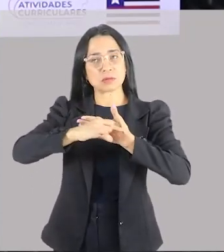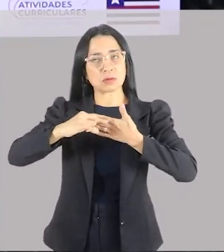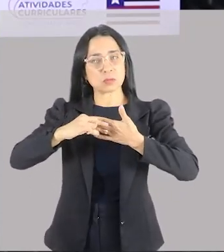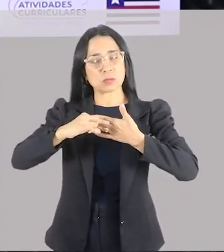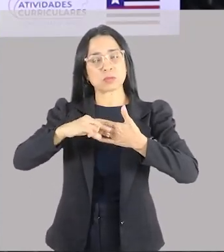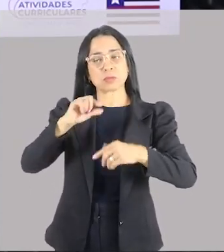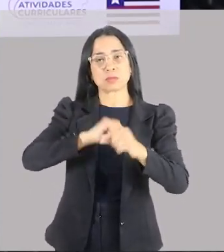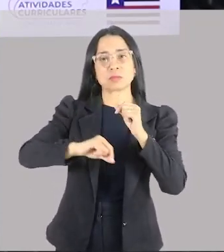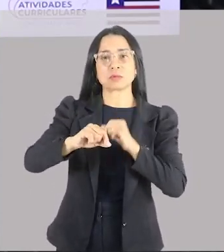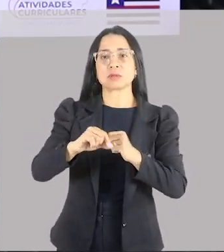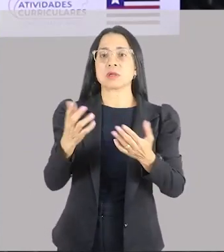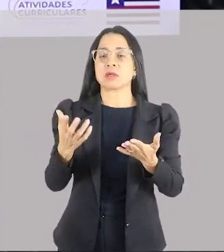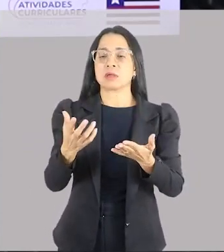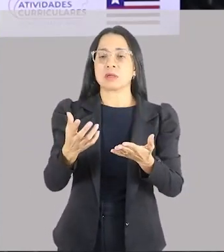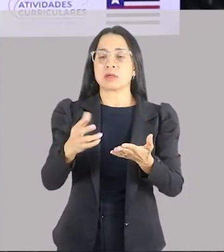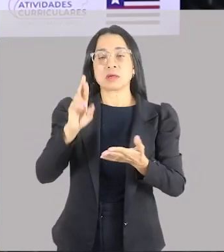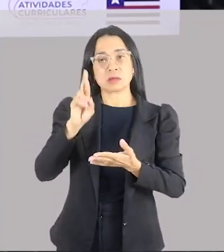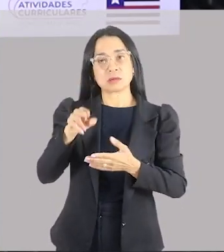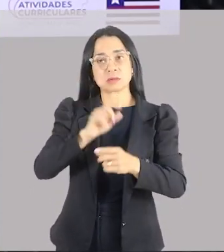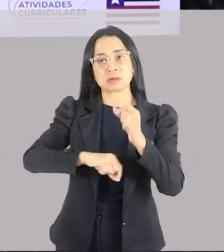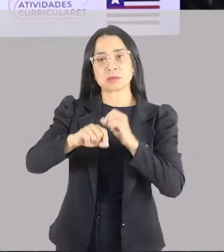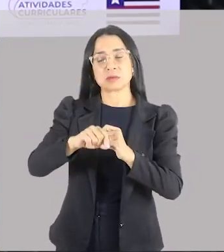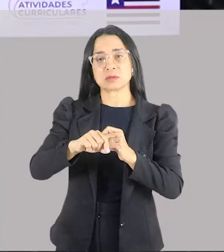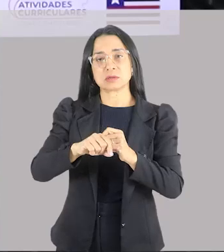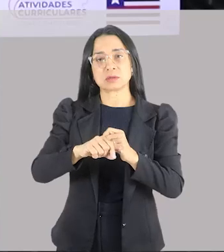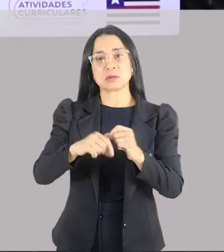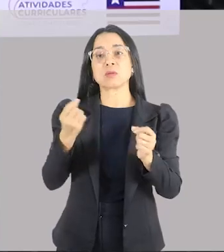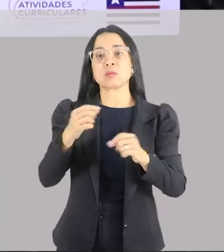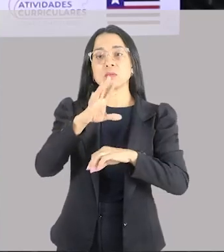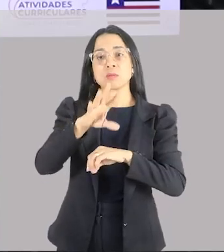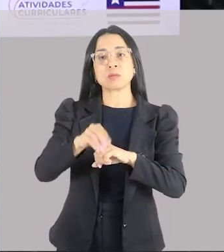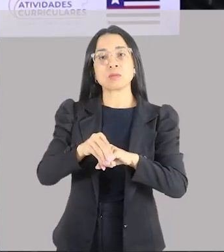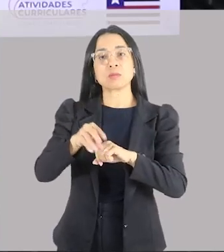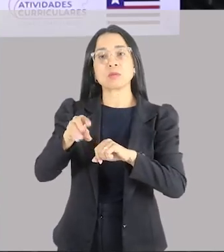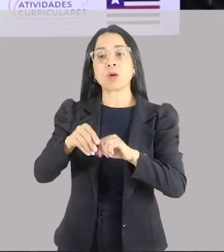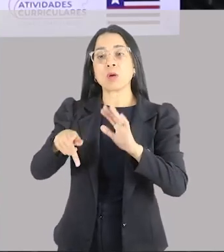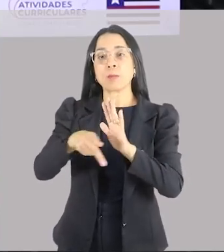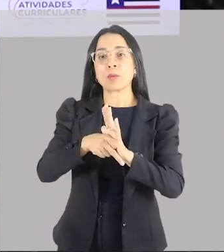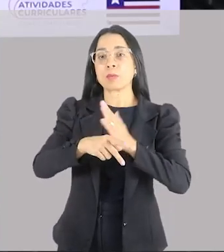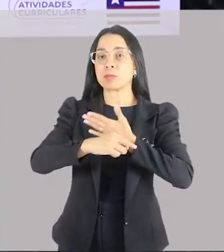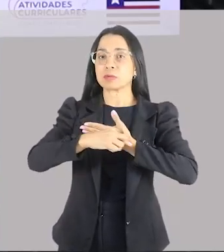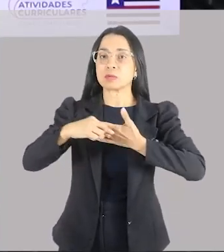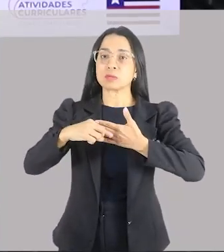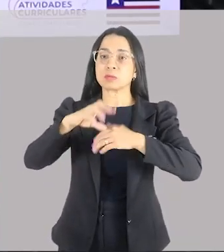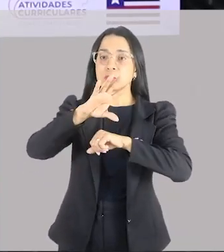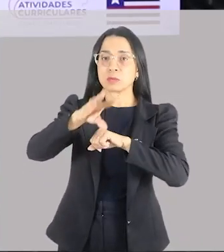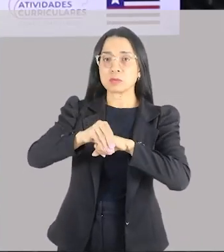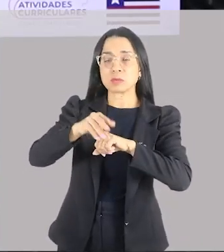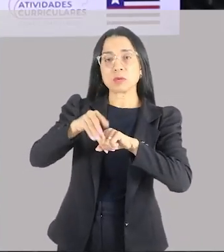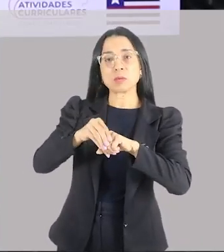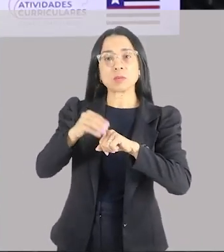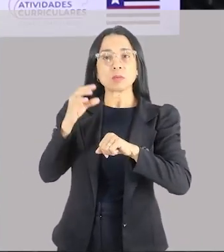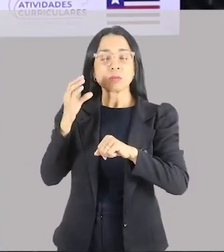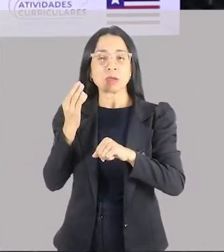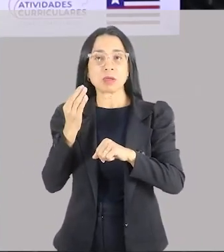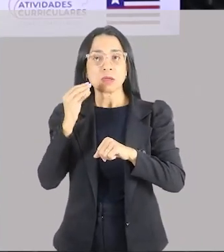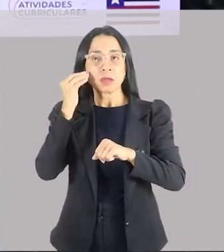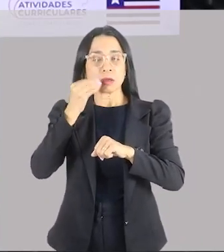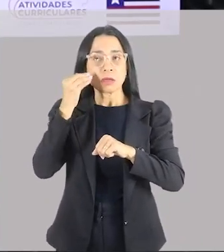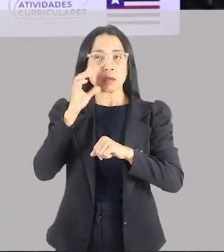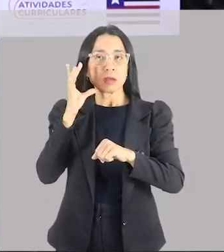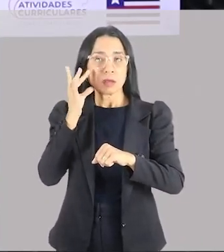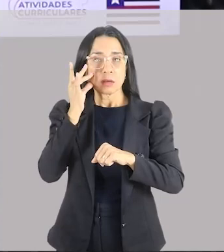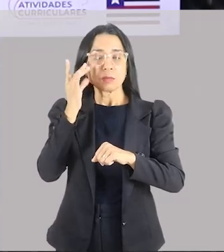racionalistas. Claro que os empiristas, eles têm até uma grande, né, uma pungência, um número maior